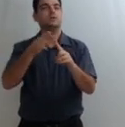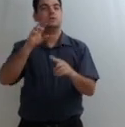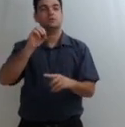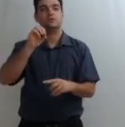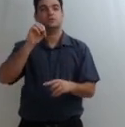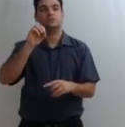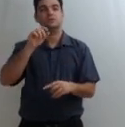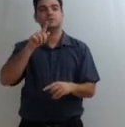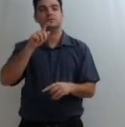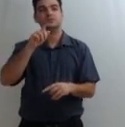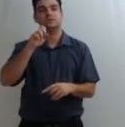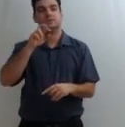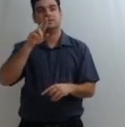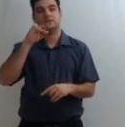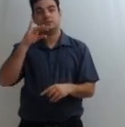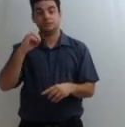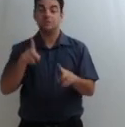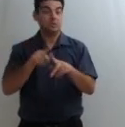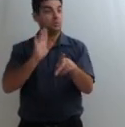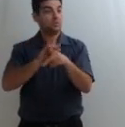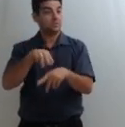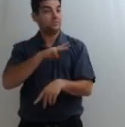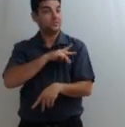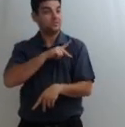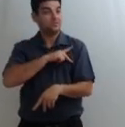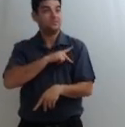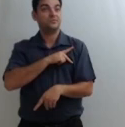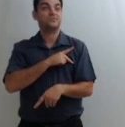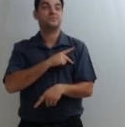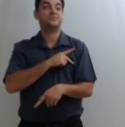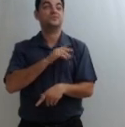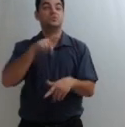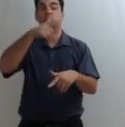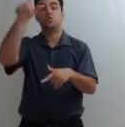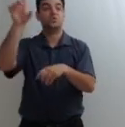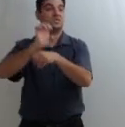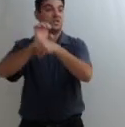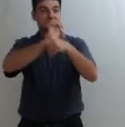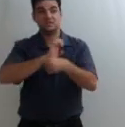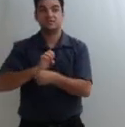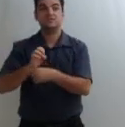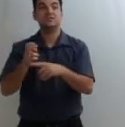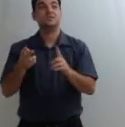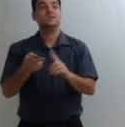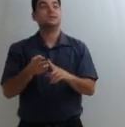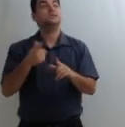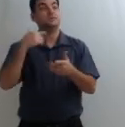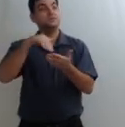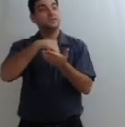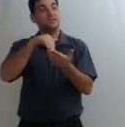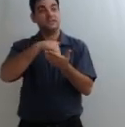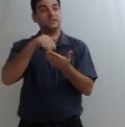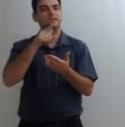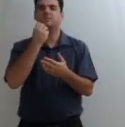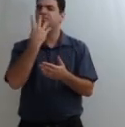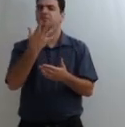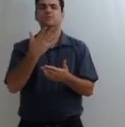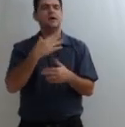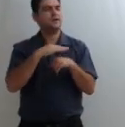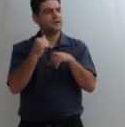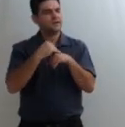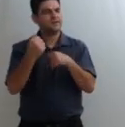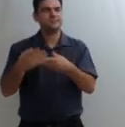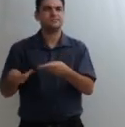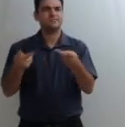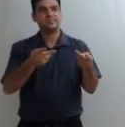Schietti, cumprimento também a doutora Luísa e os representantes do Ministério Público, doutor Eliseu, como sempre, brilhante na